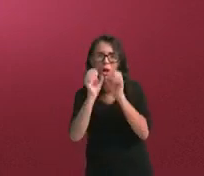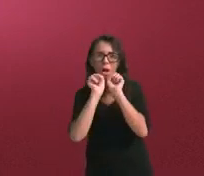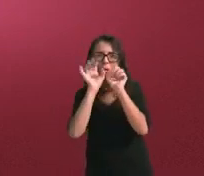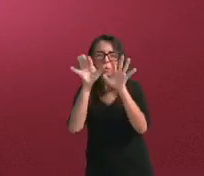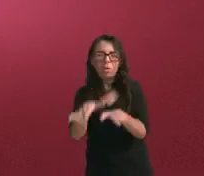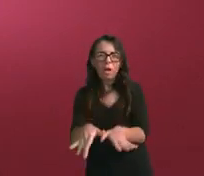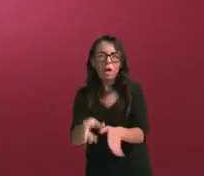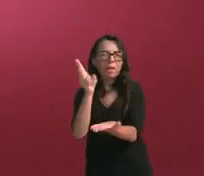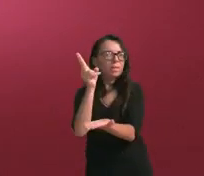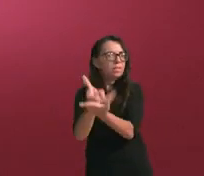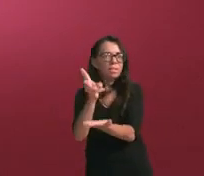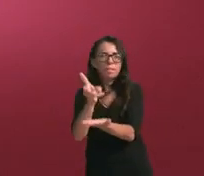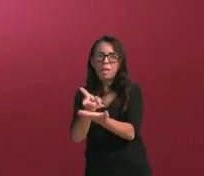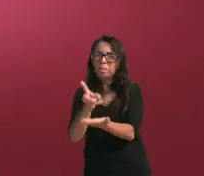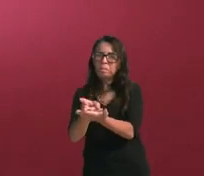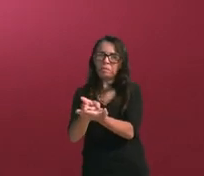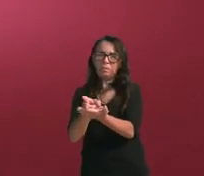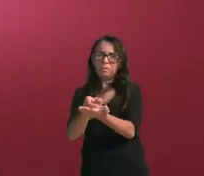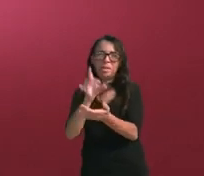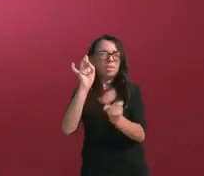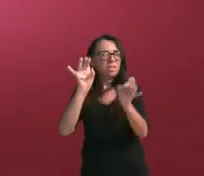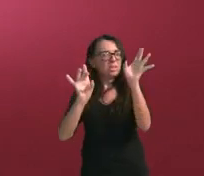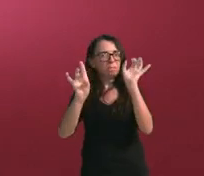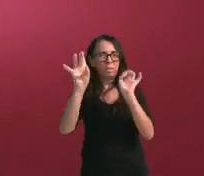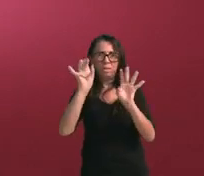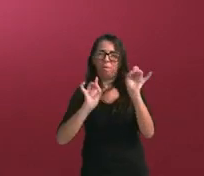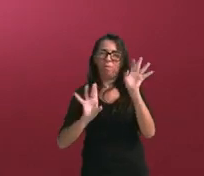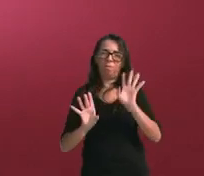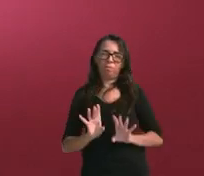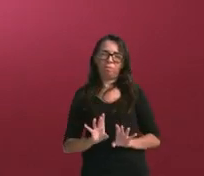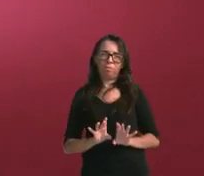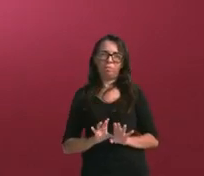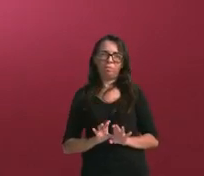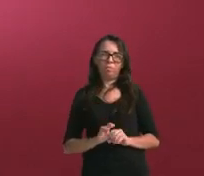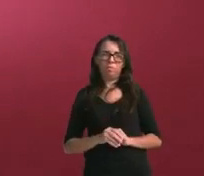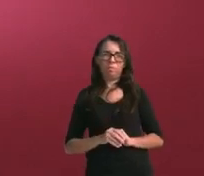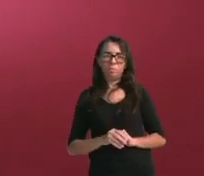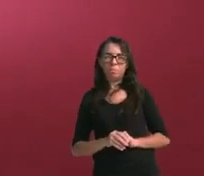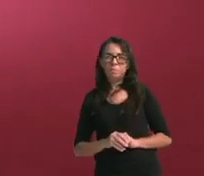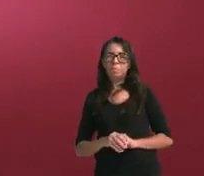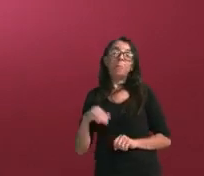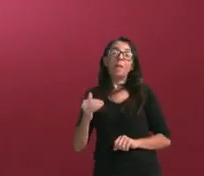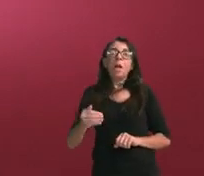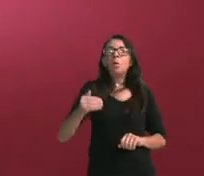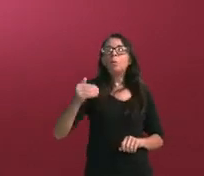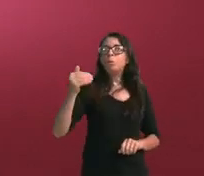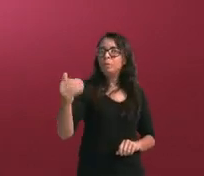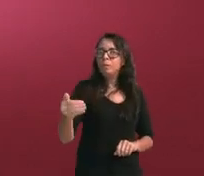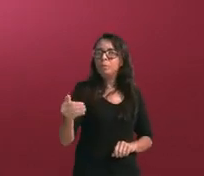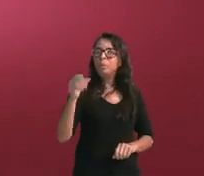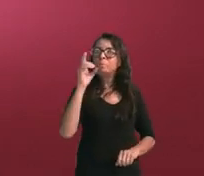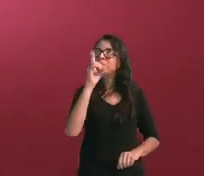ouvinte aqui nessa noite. Então, quando Deus faz através de você